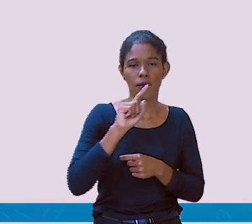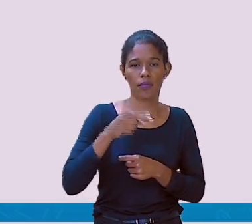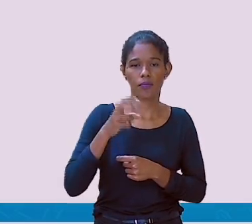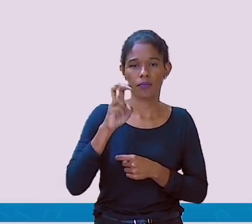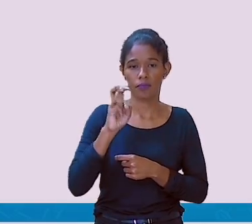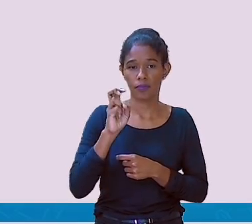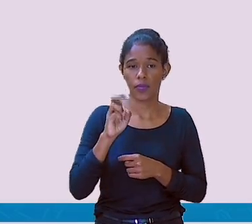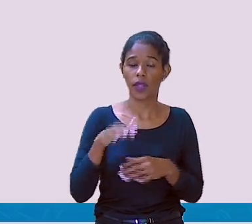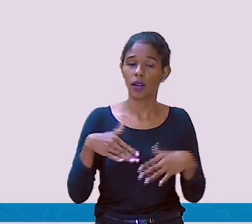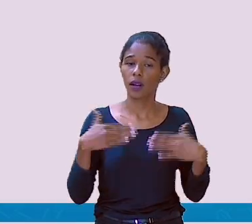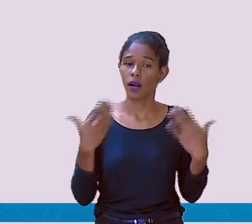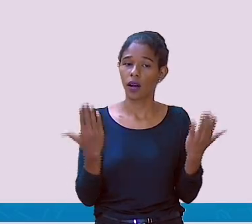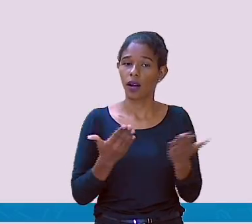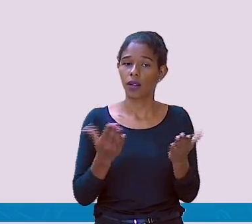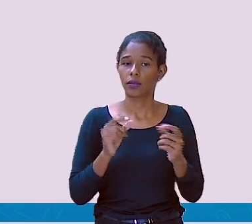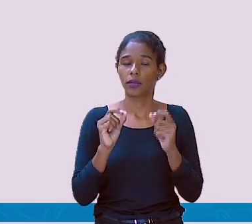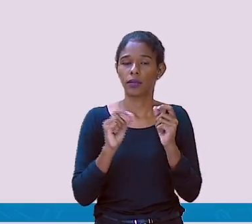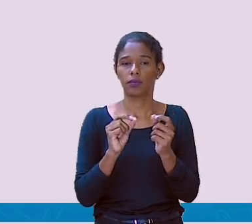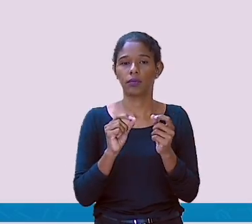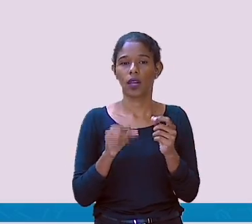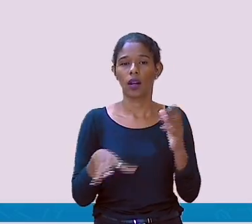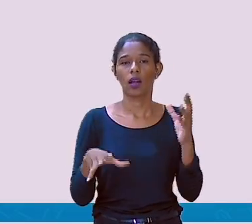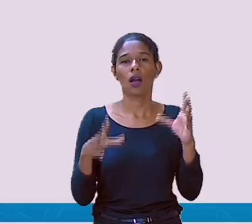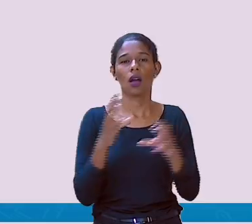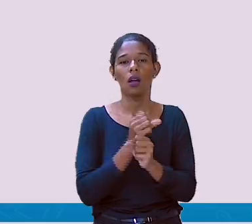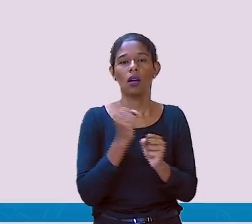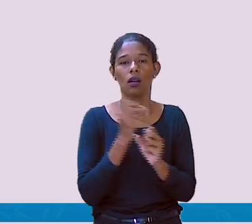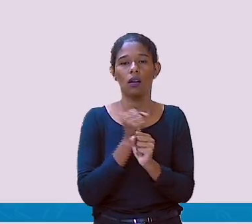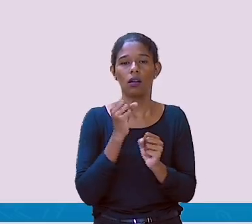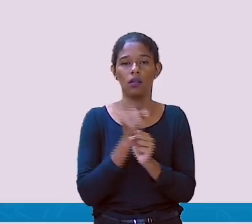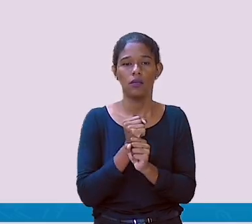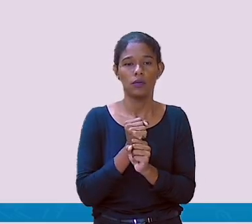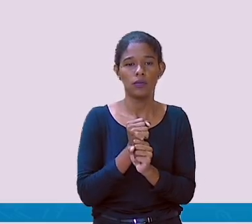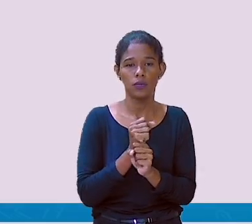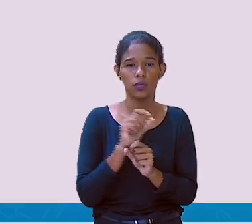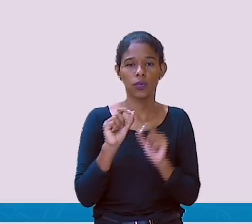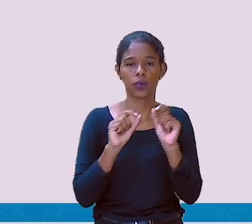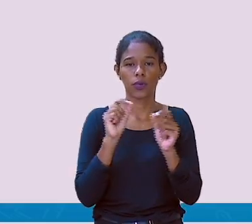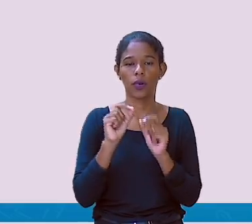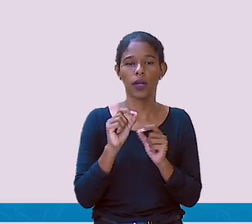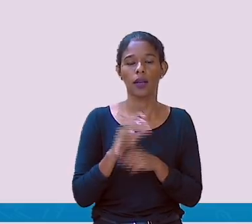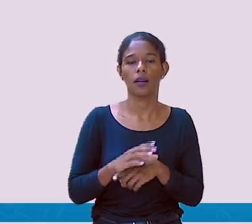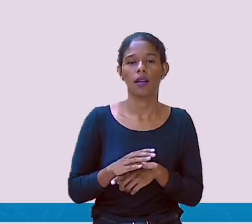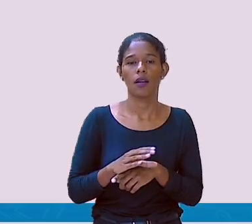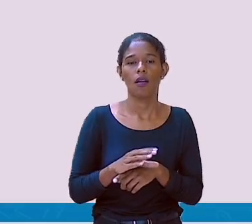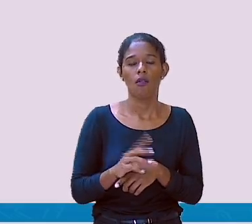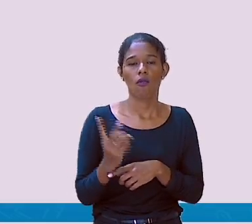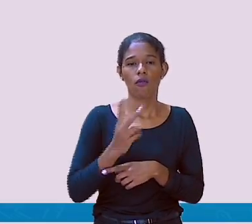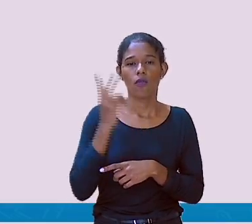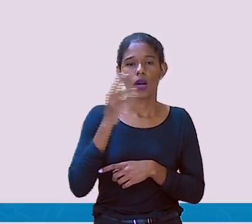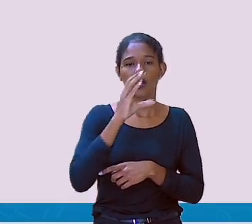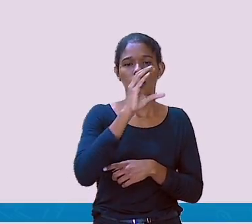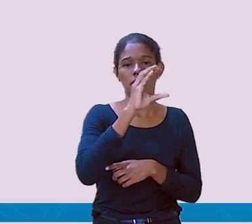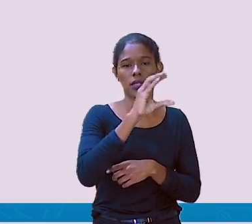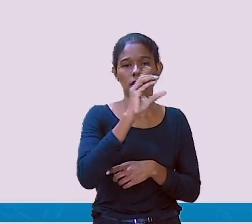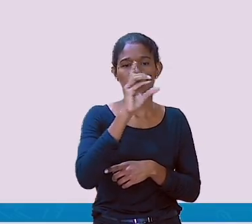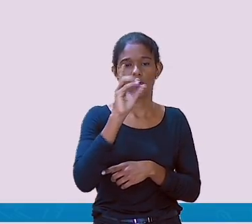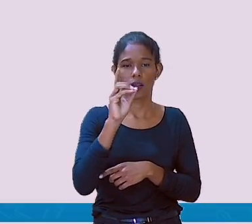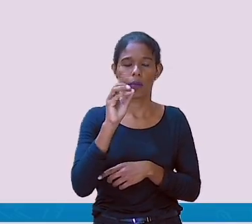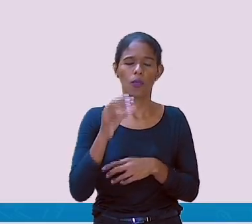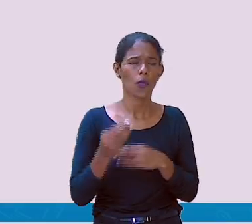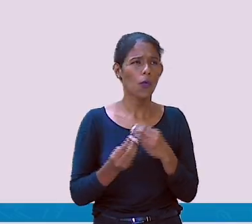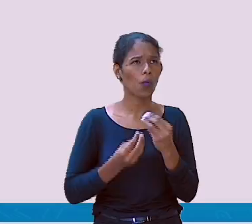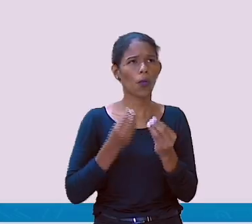Então, primeiro, ele colocou que AB está para CD,